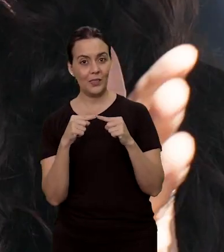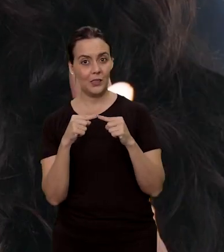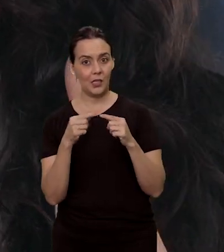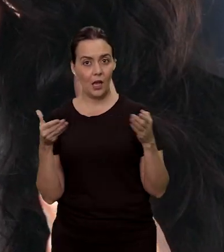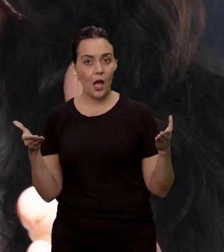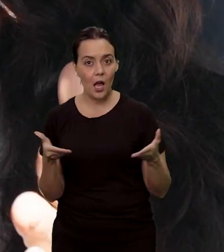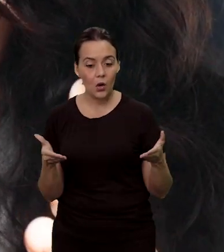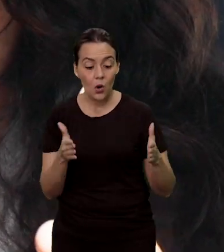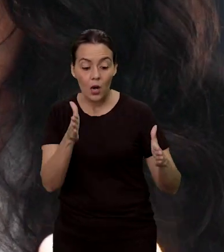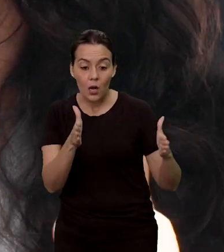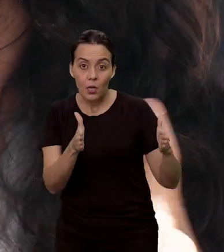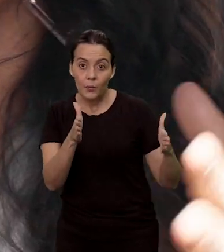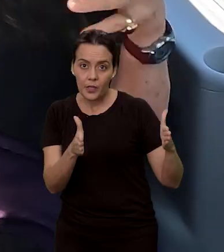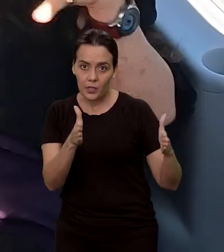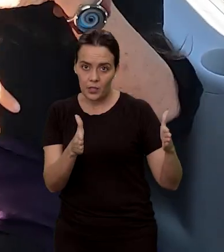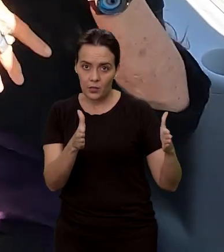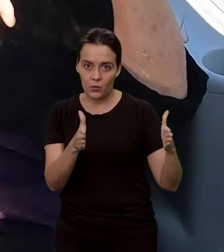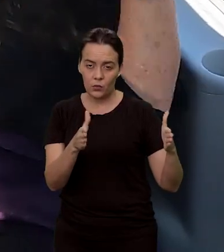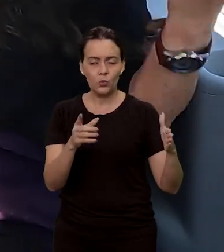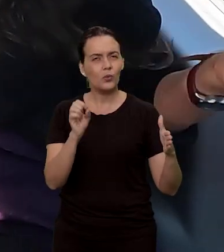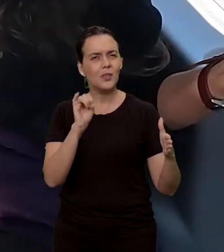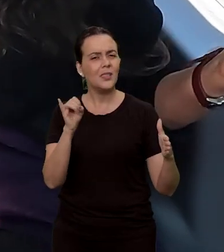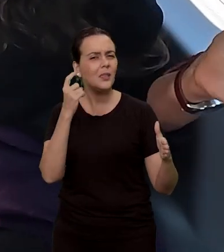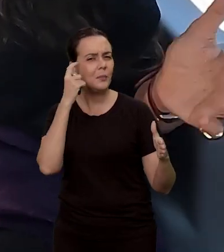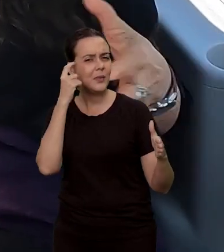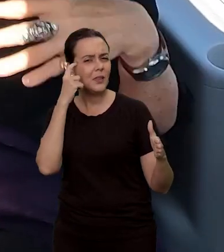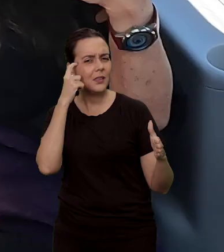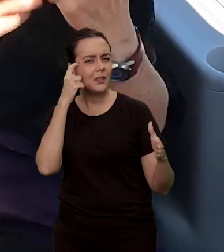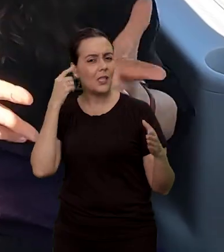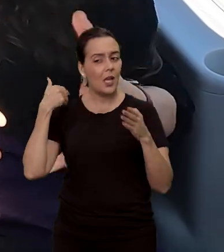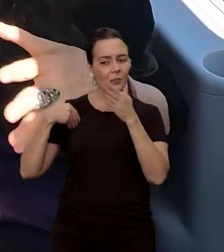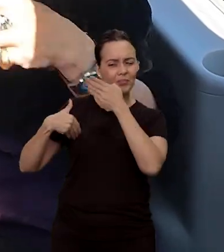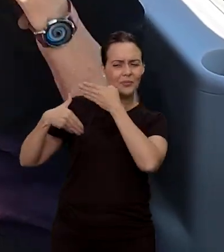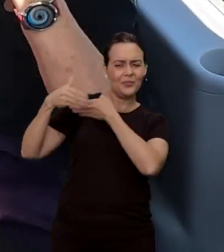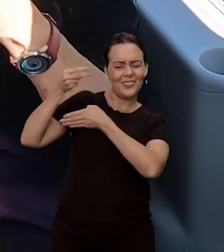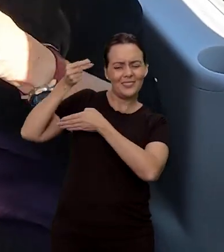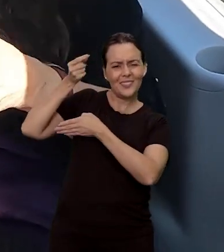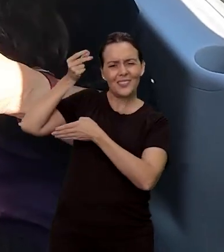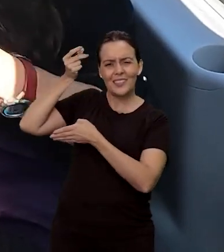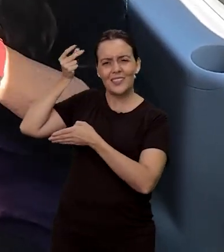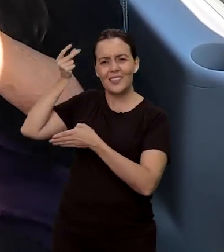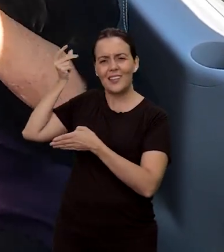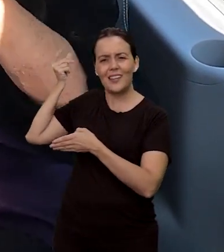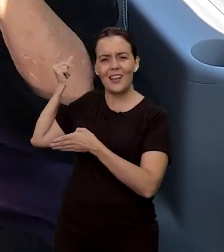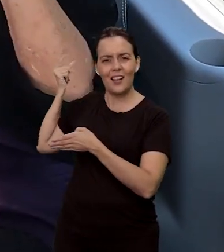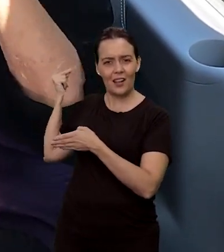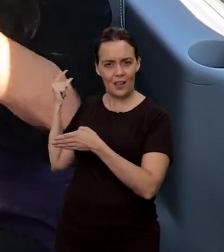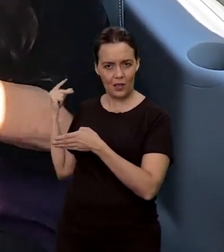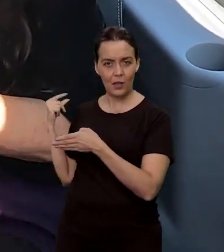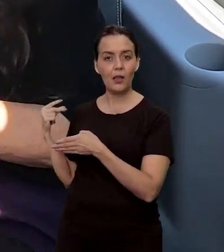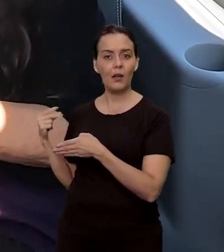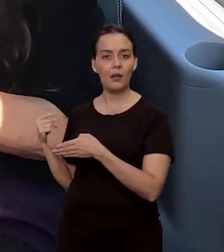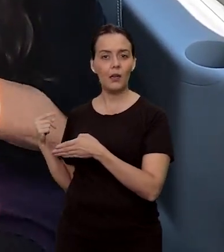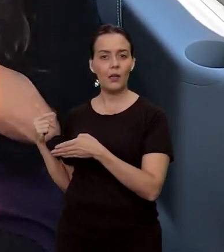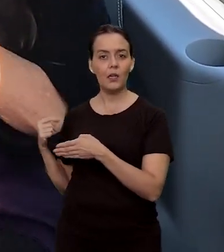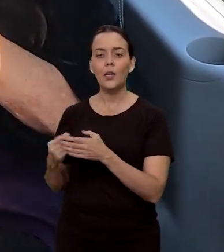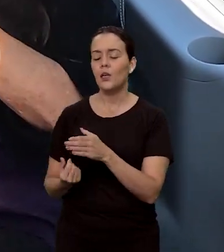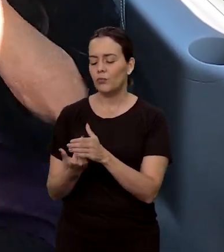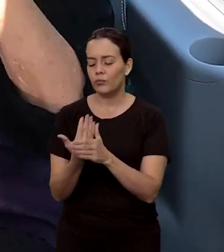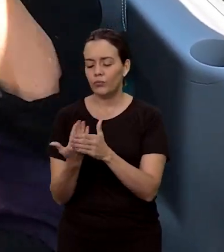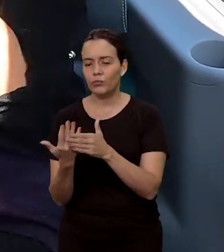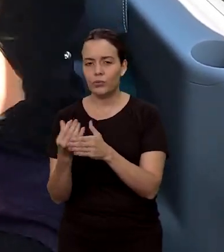olhar os ciclos históricos, primeiro centenas de milhares de anos coletores, milhares de anos agricultura,